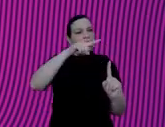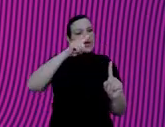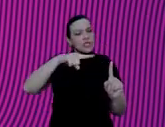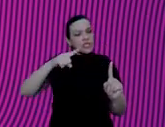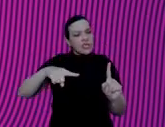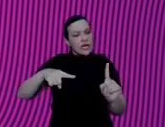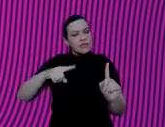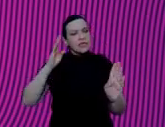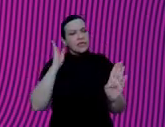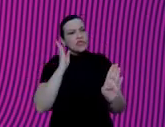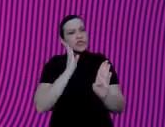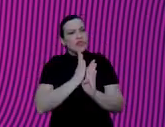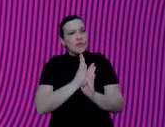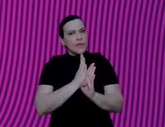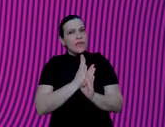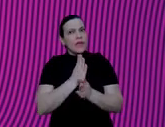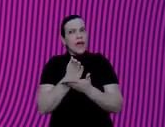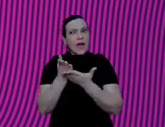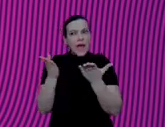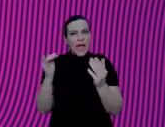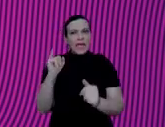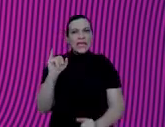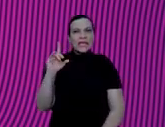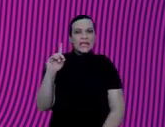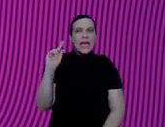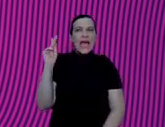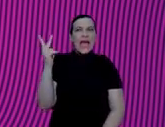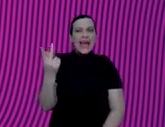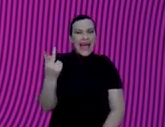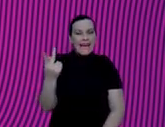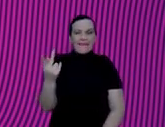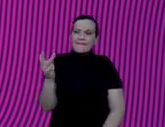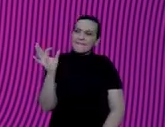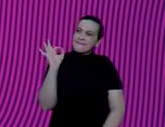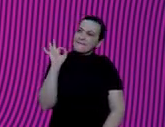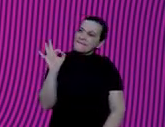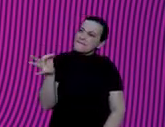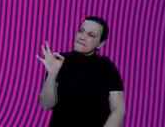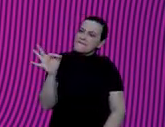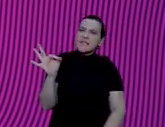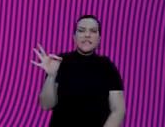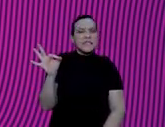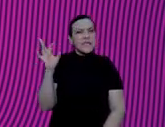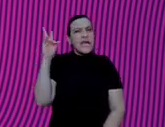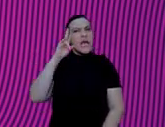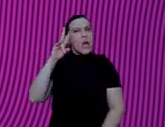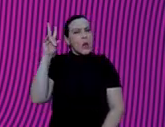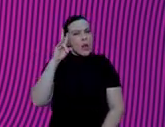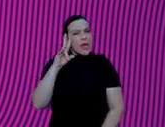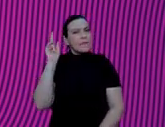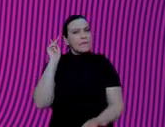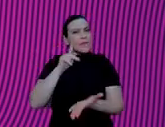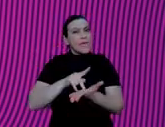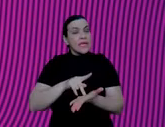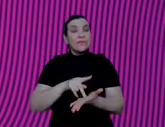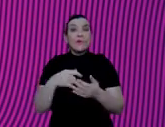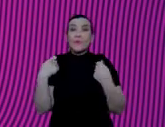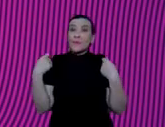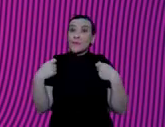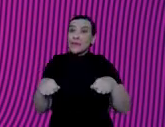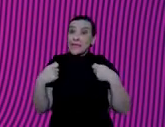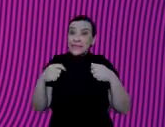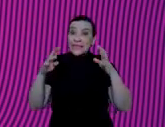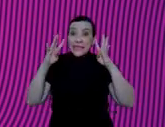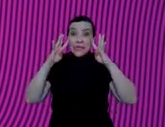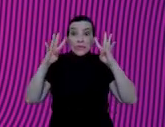né, do IDH. E aquilo me marcou muito, né? A gente tem que ter um cuidado muito grande também